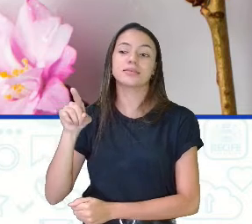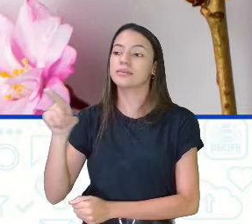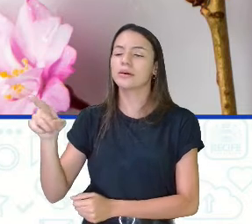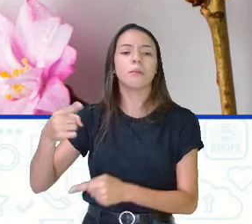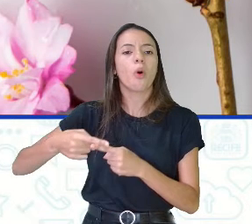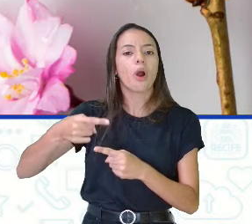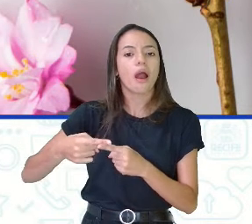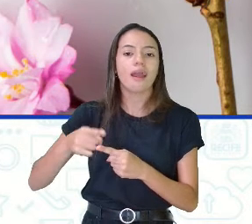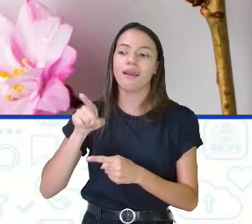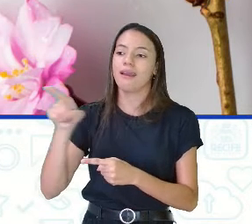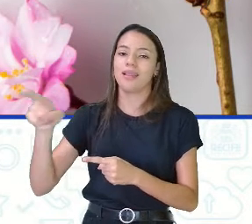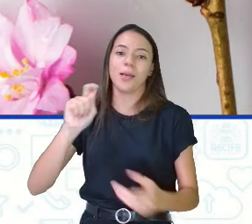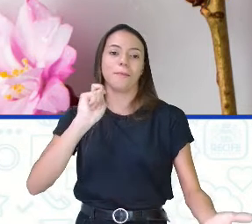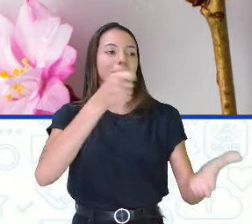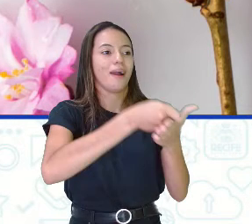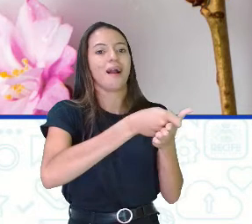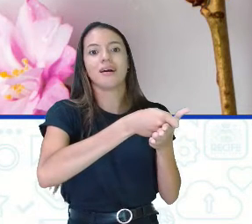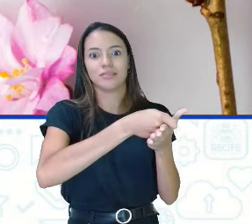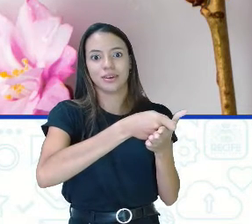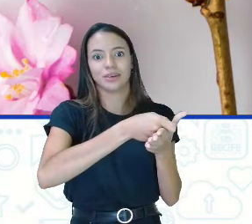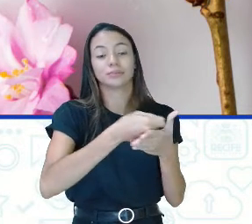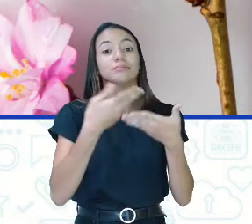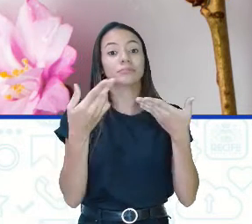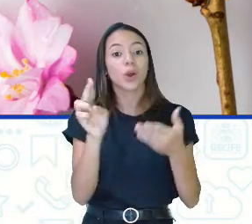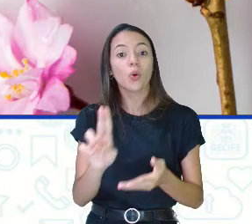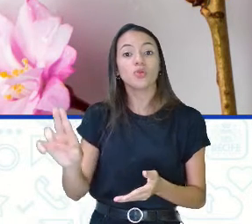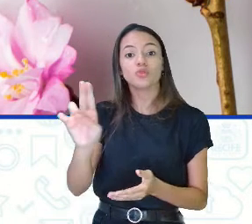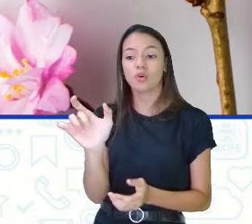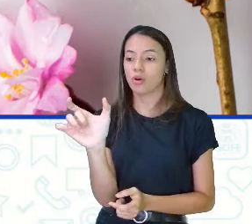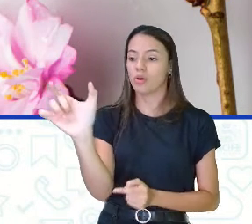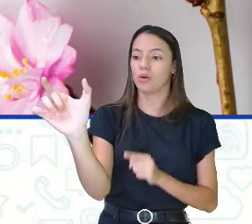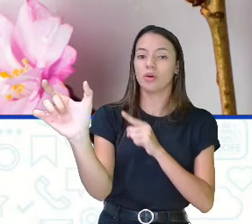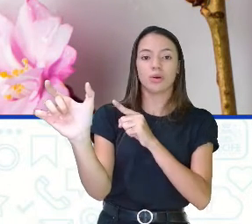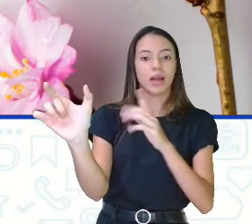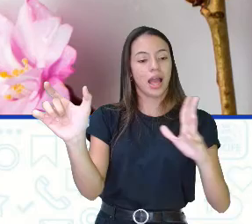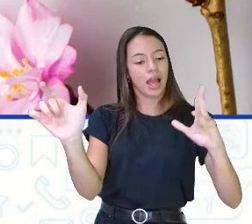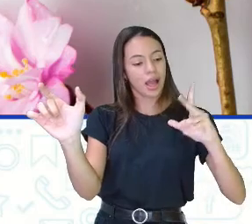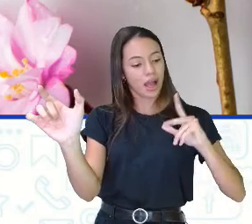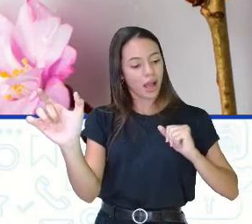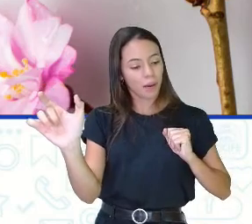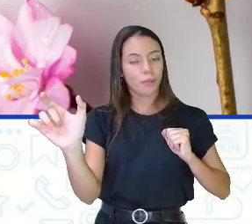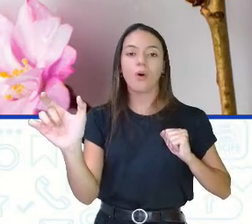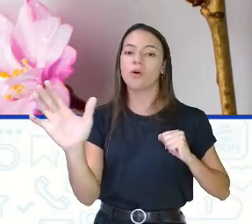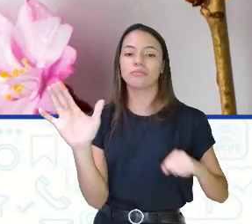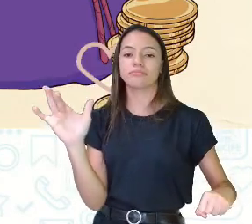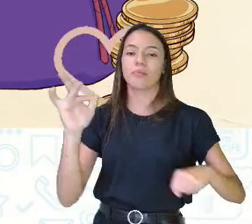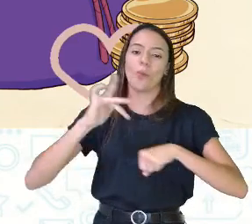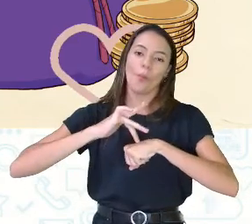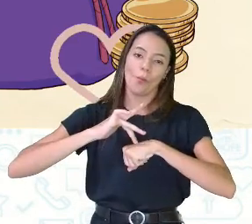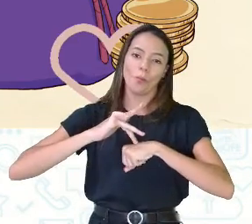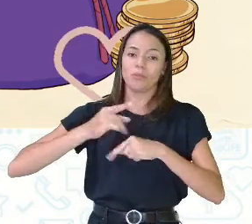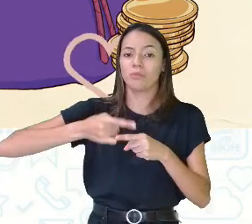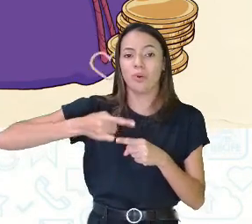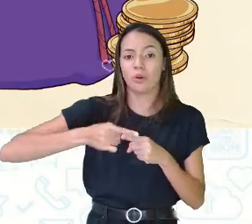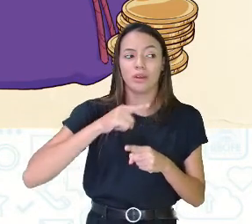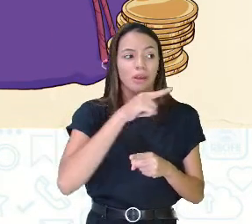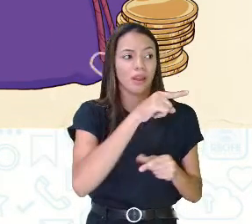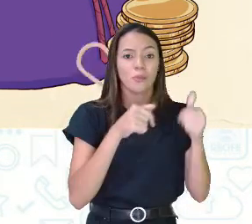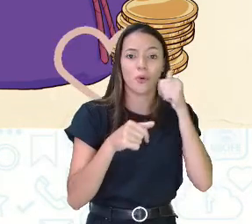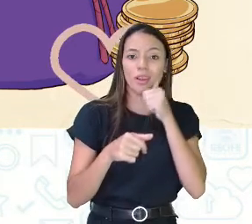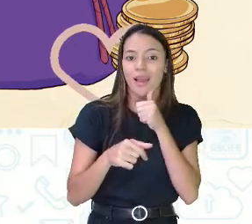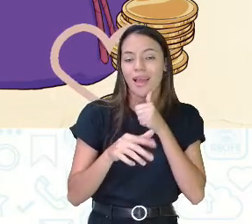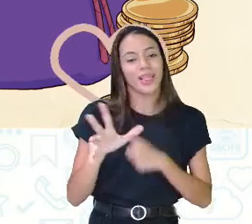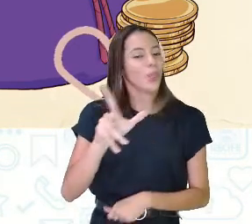havia dinheiro envolvido. Então, o uso do termo amor constitui uma ironia, porque, de fato, Marcela não o